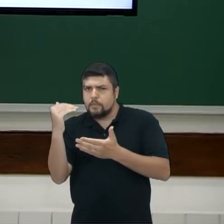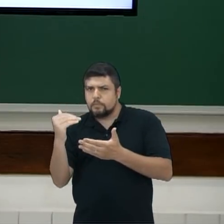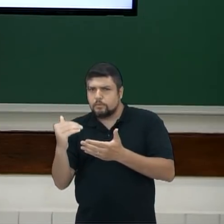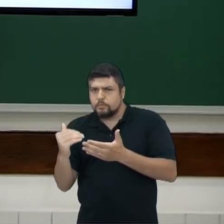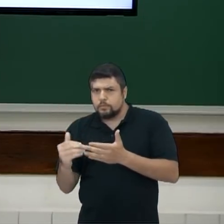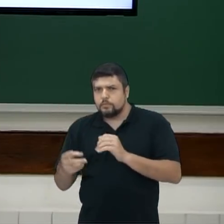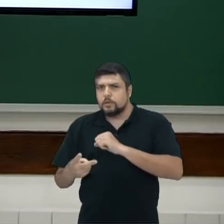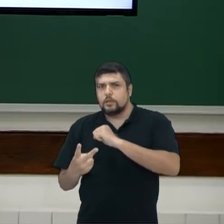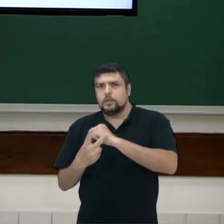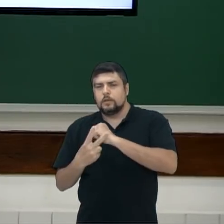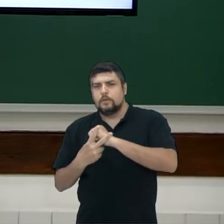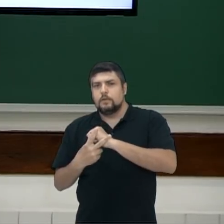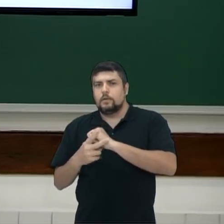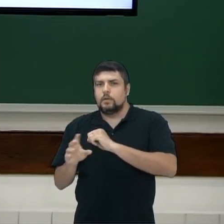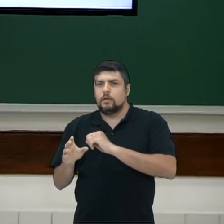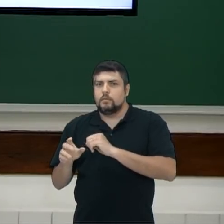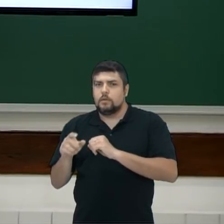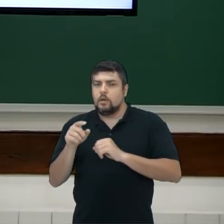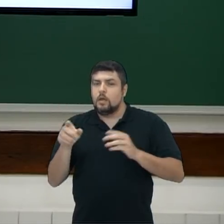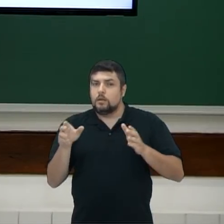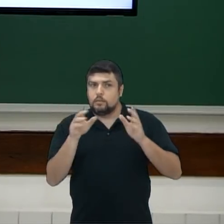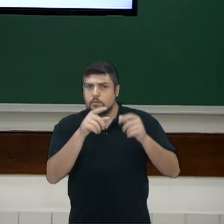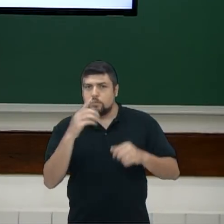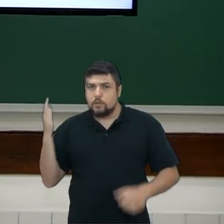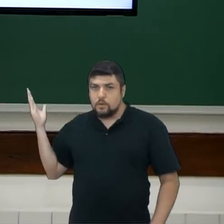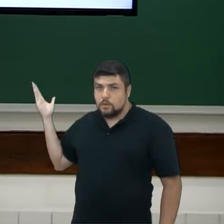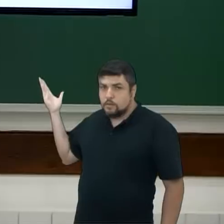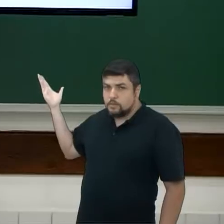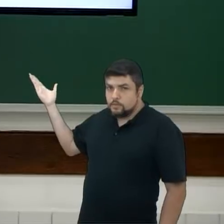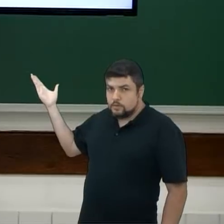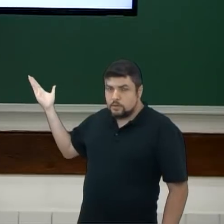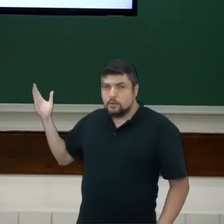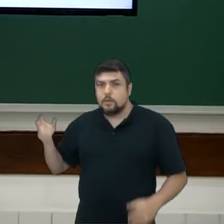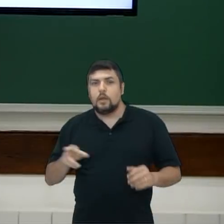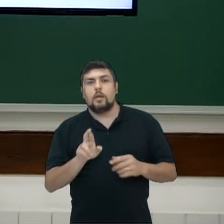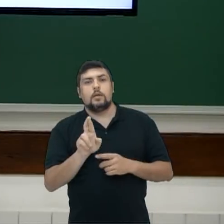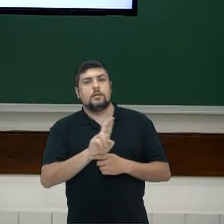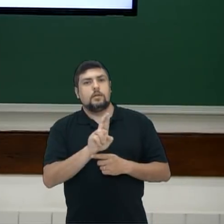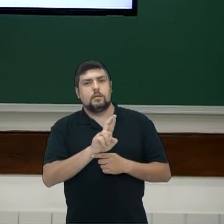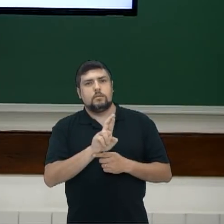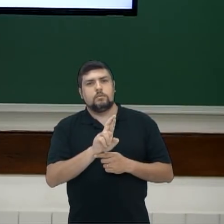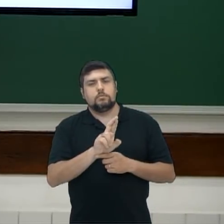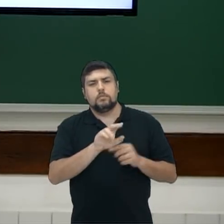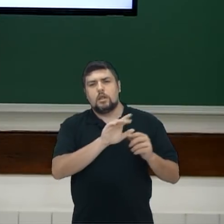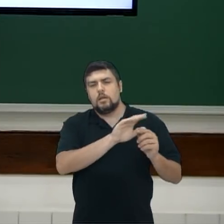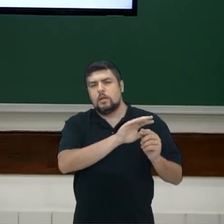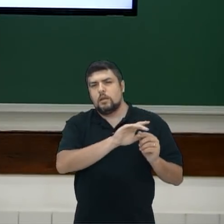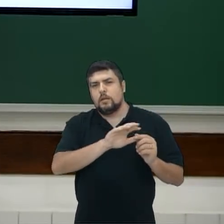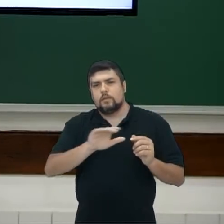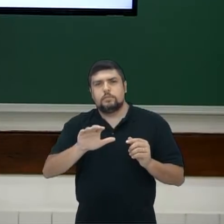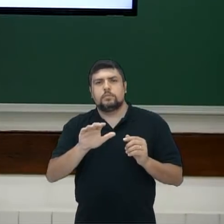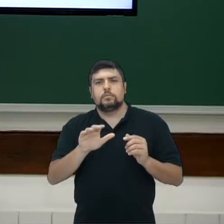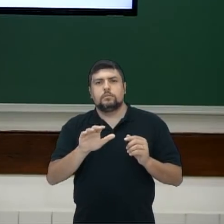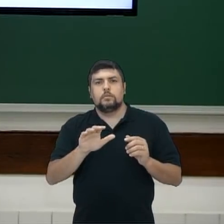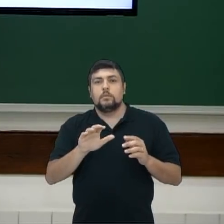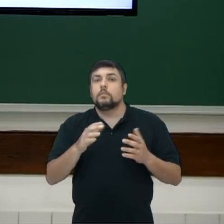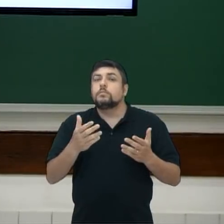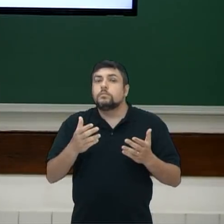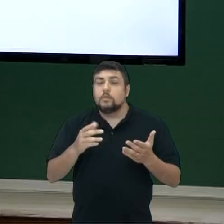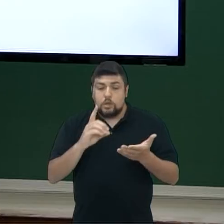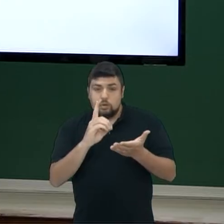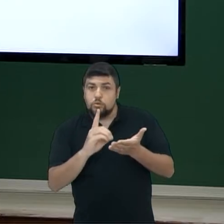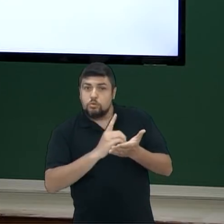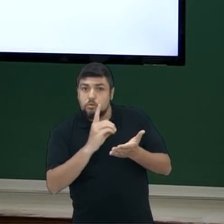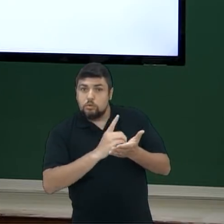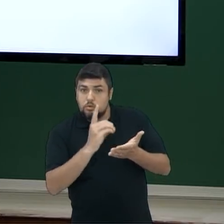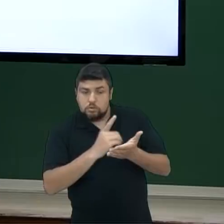Então, esses verbos você vai procurar no dicionário. Eles vão estar lá no infinitivo, você vai achar lá. Você não vai conseguir achar no dicionário,